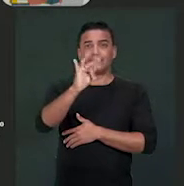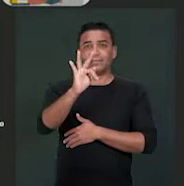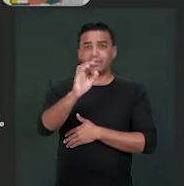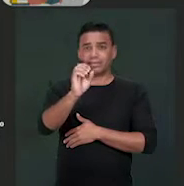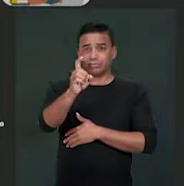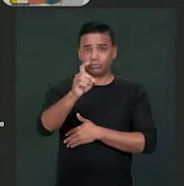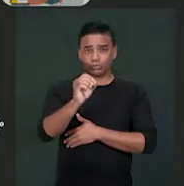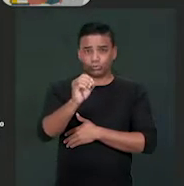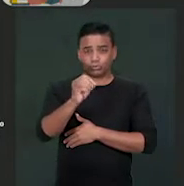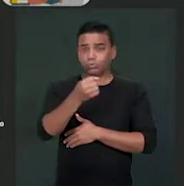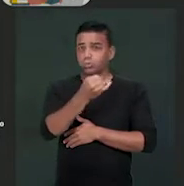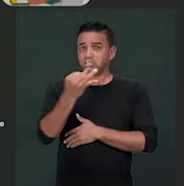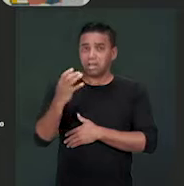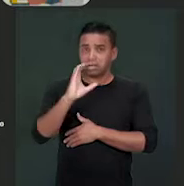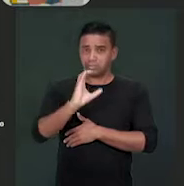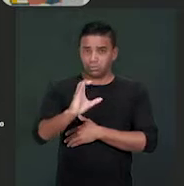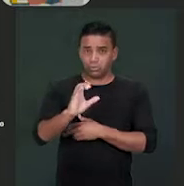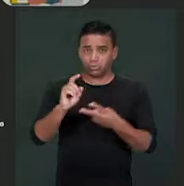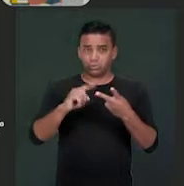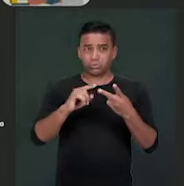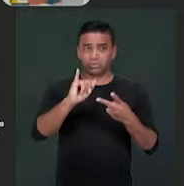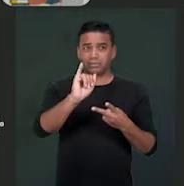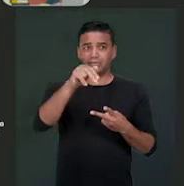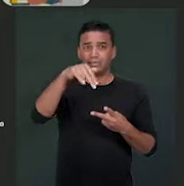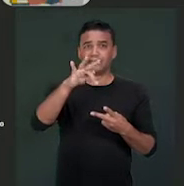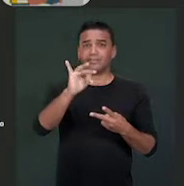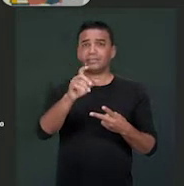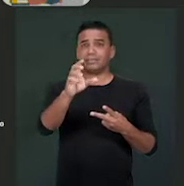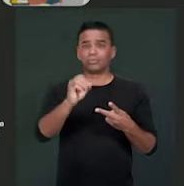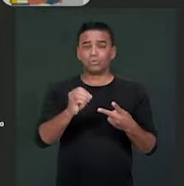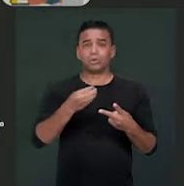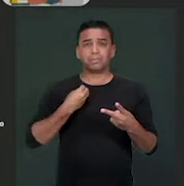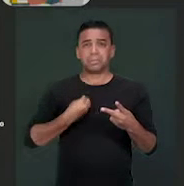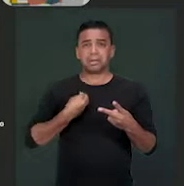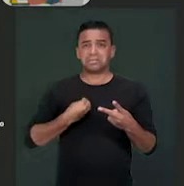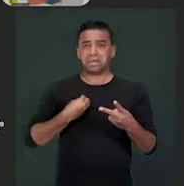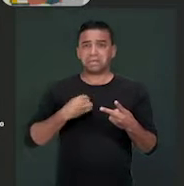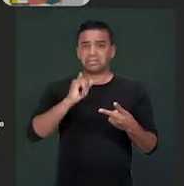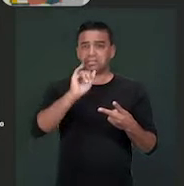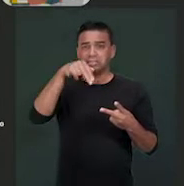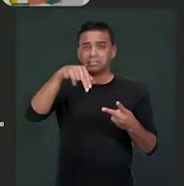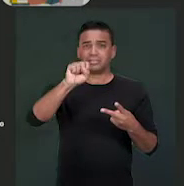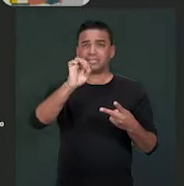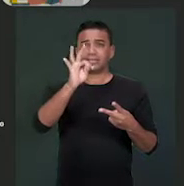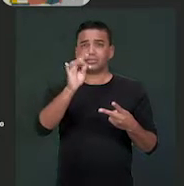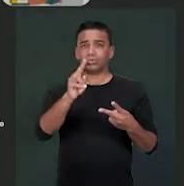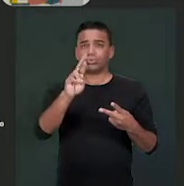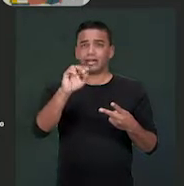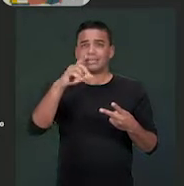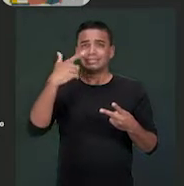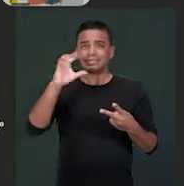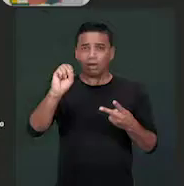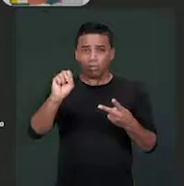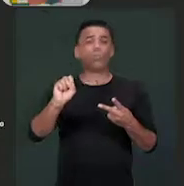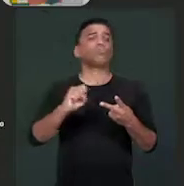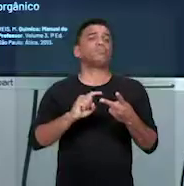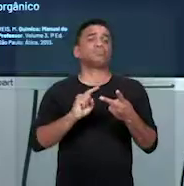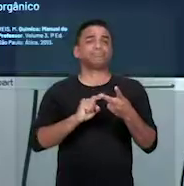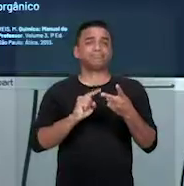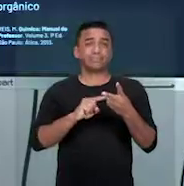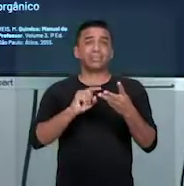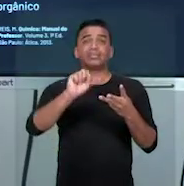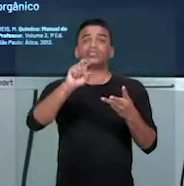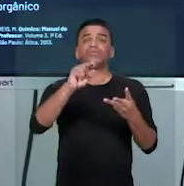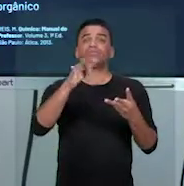da quantidade de carbonos, infixo para falar da presença de insaturação e sufixo para falar do grupo